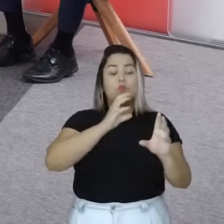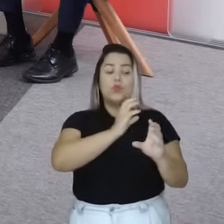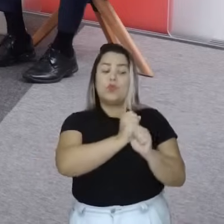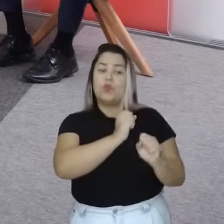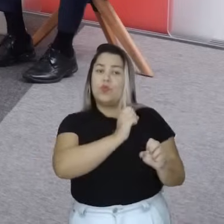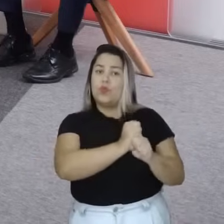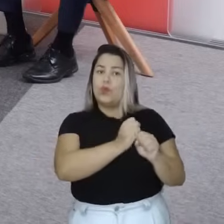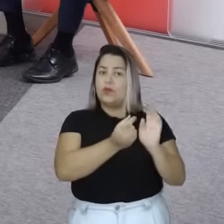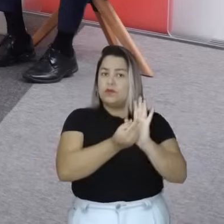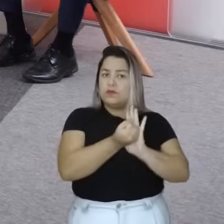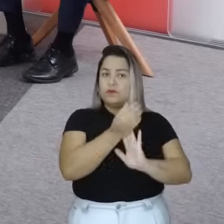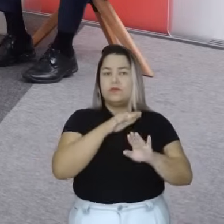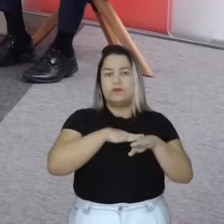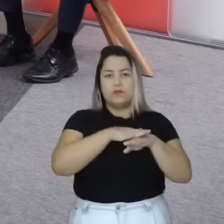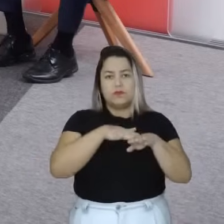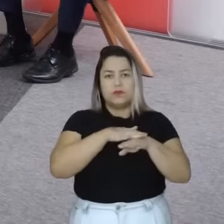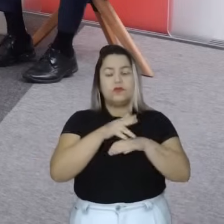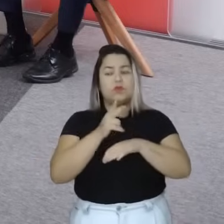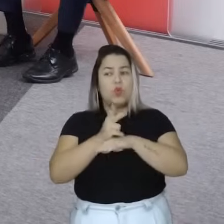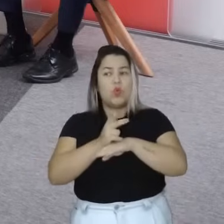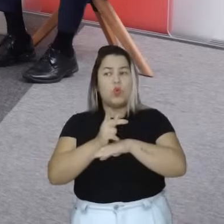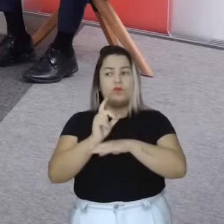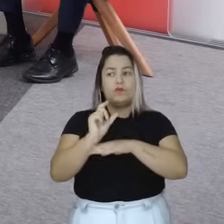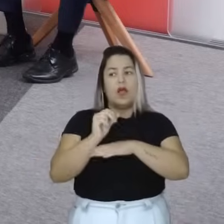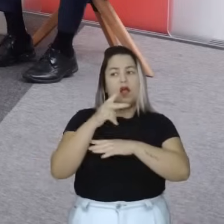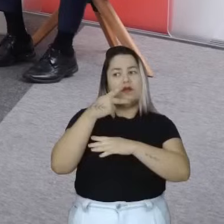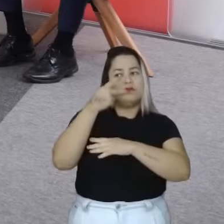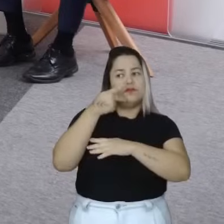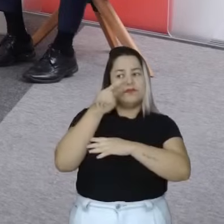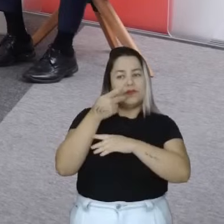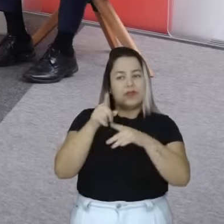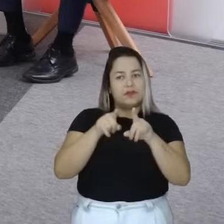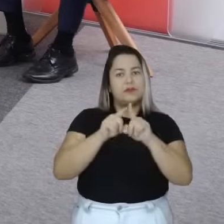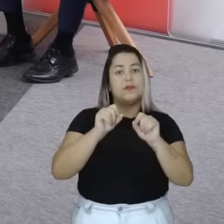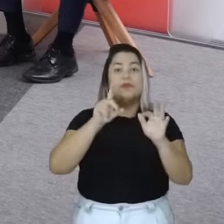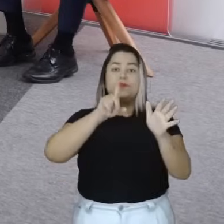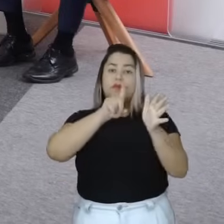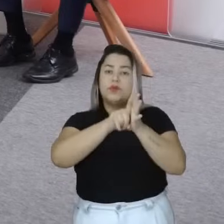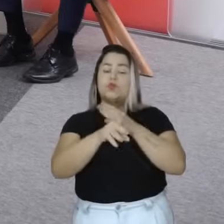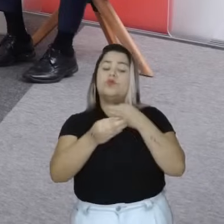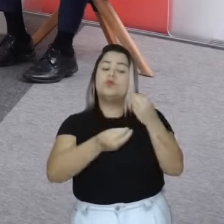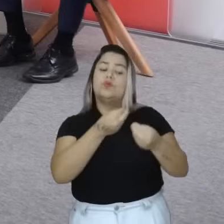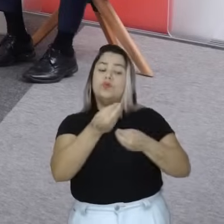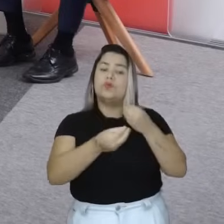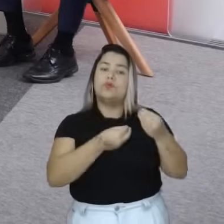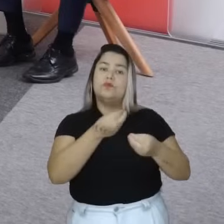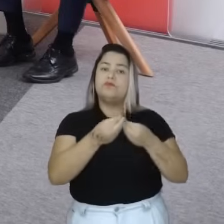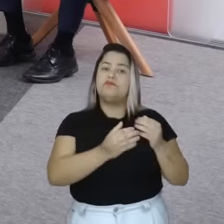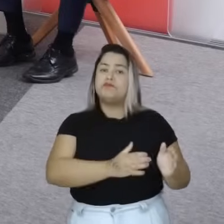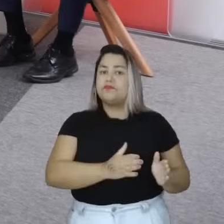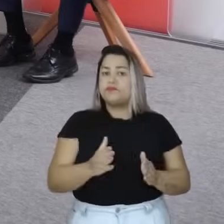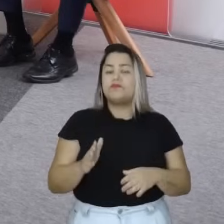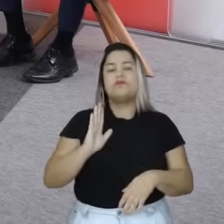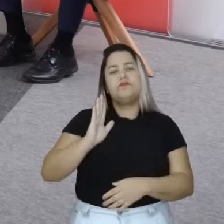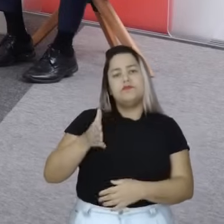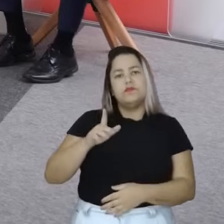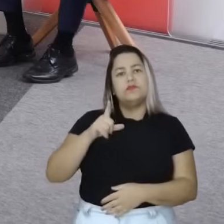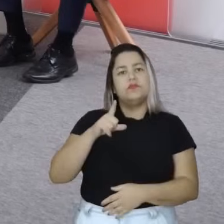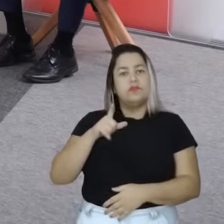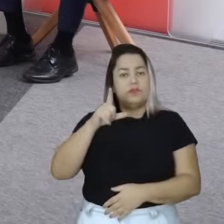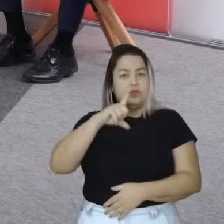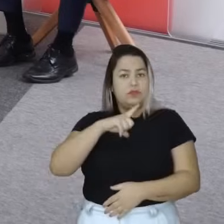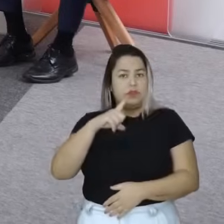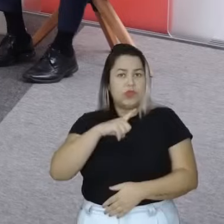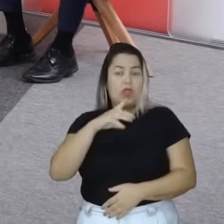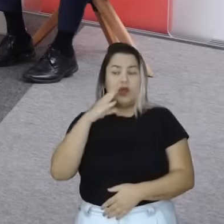conversou com ele ontem, vamos exibir agora um trecho da fala dele. A gente pergunta para ele como é que é esse processo, ele que já está no 4º